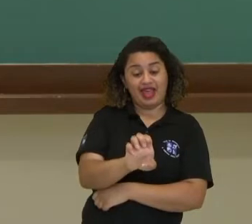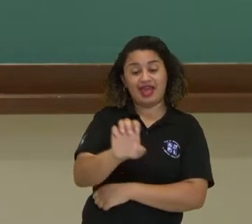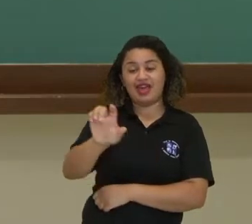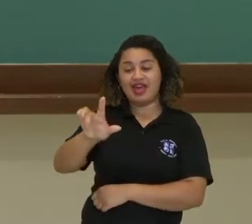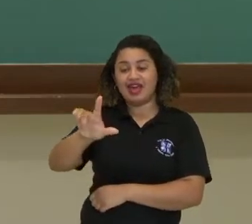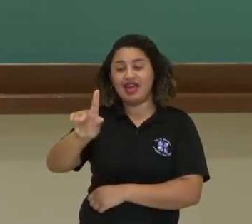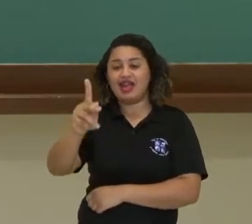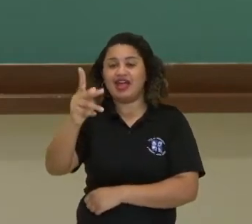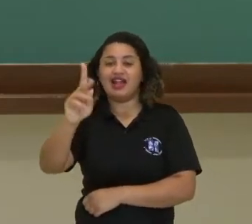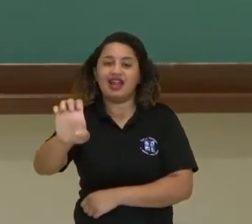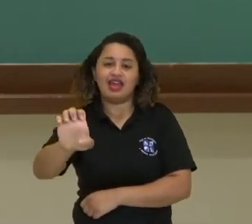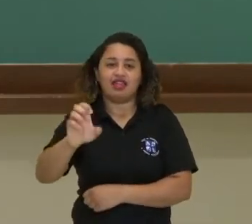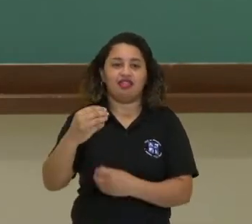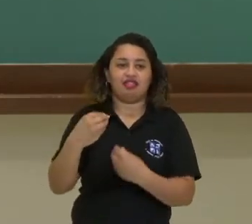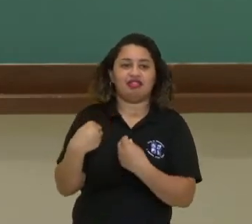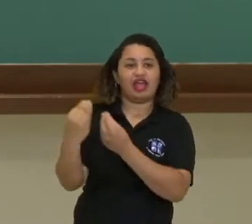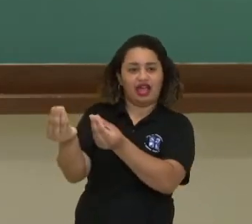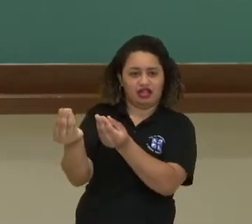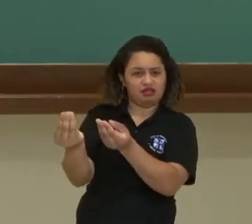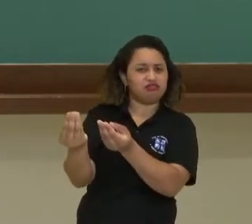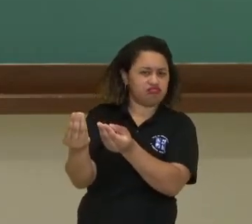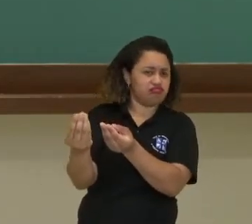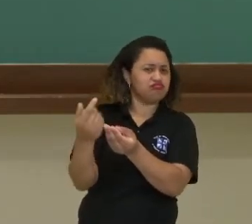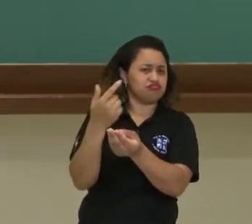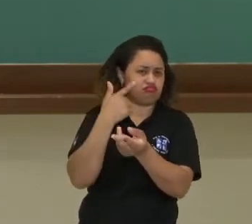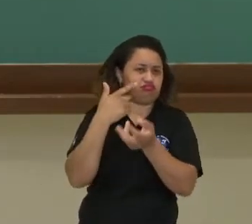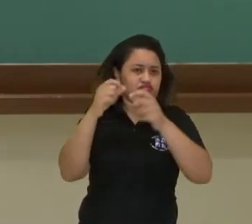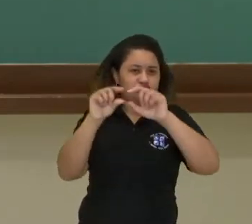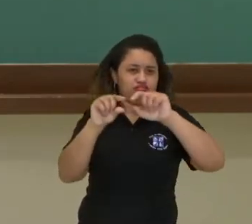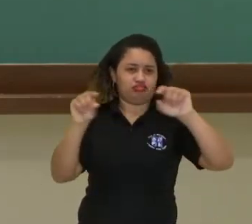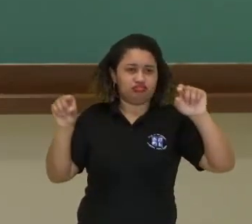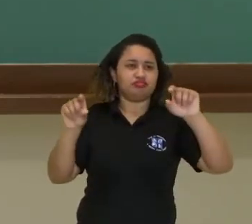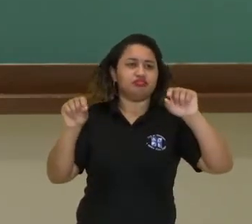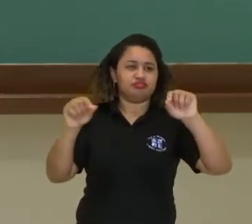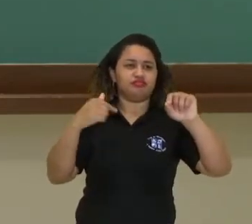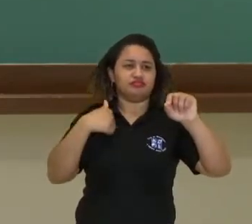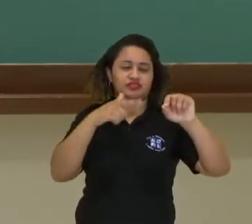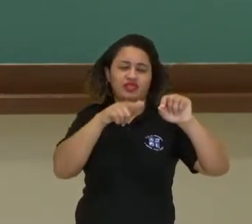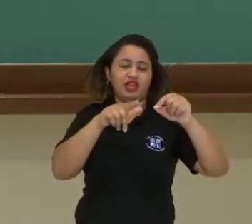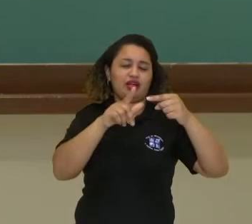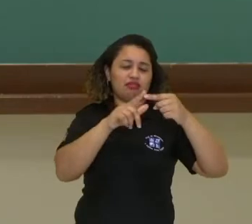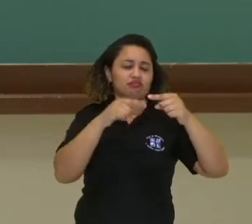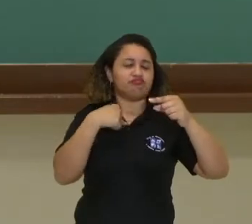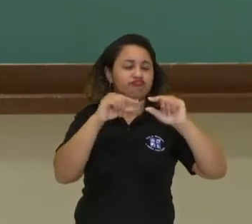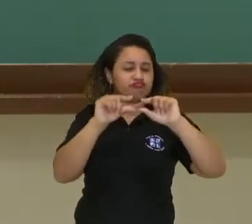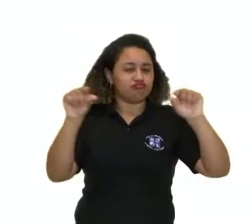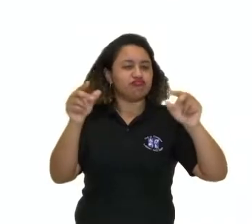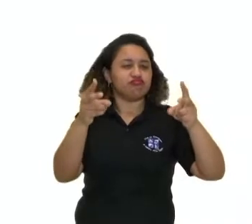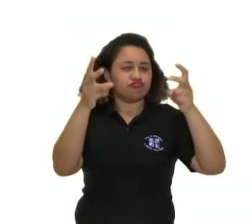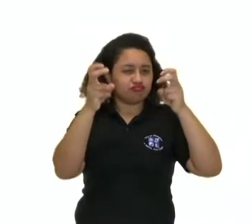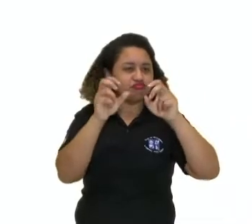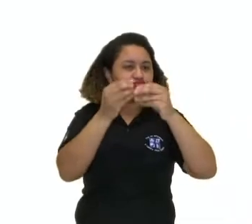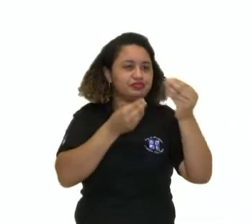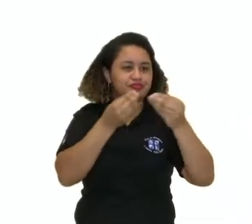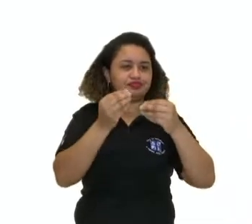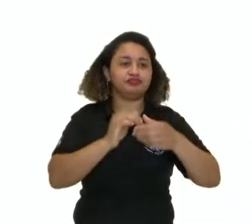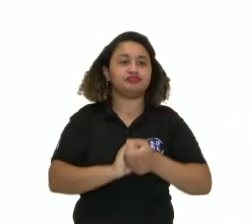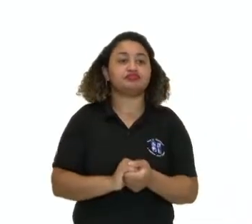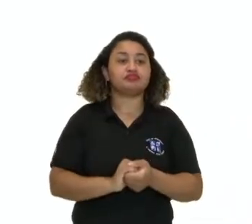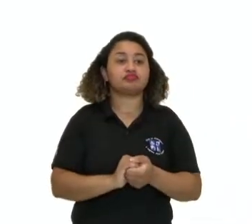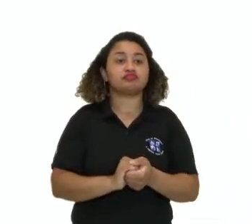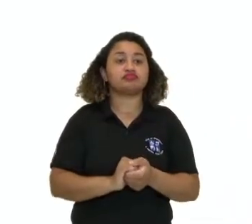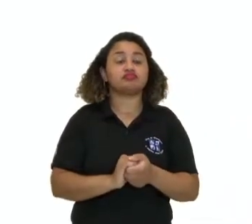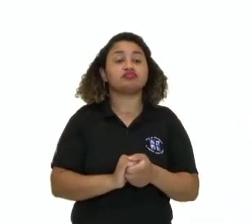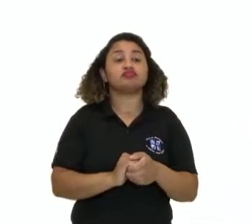o que sempre chama o pronome para perto dele então se eu tenho que o pronome vai estar perto do que e quem